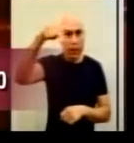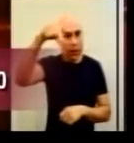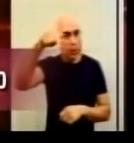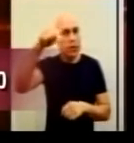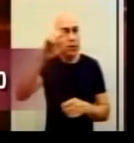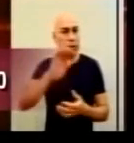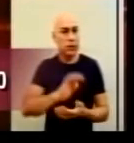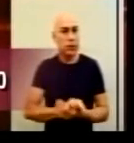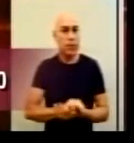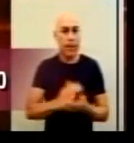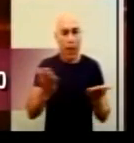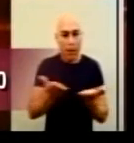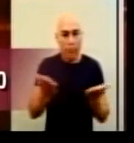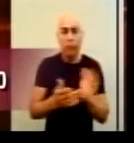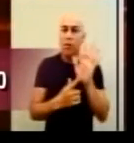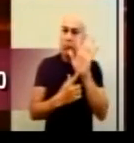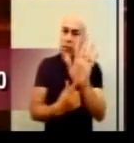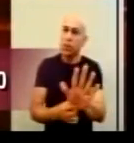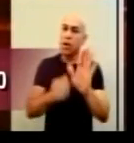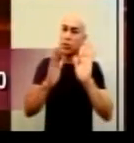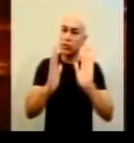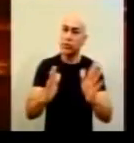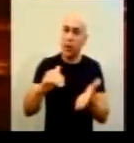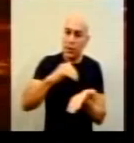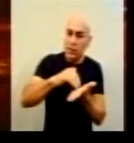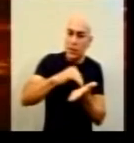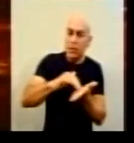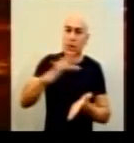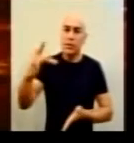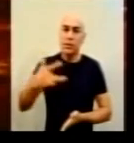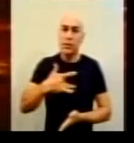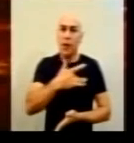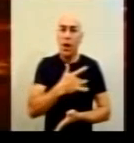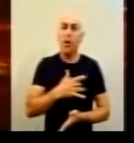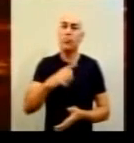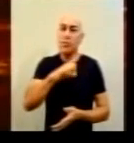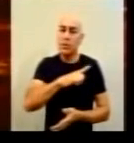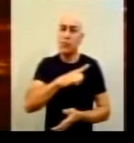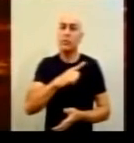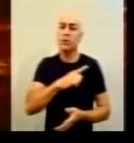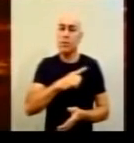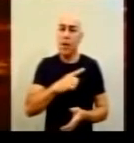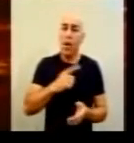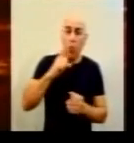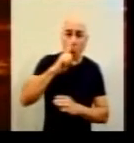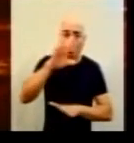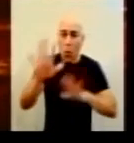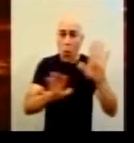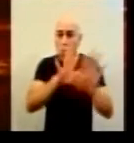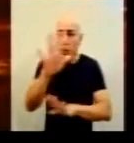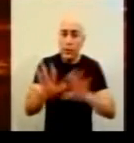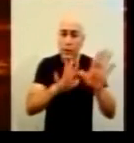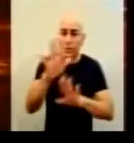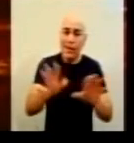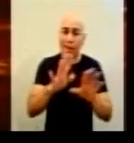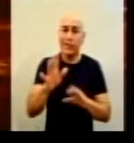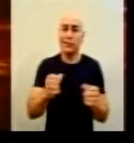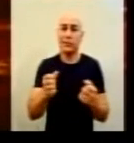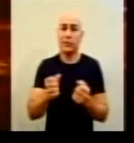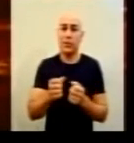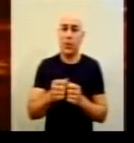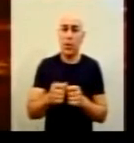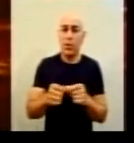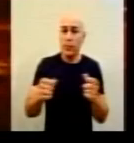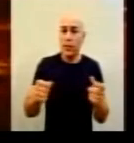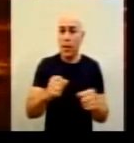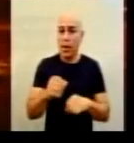vocês e dizer que, assim, a Secretaria de Saúde tem feito todas as ações necessárias para